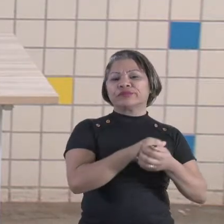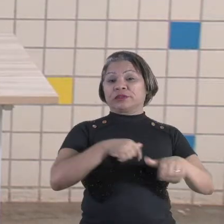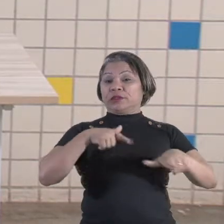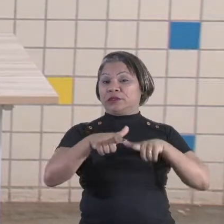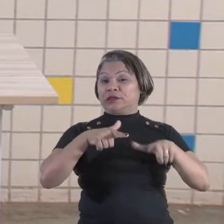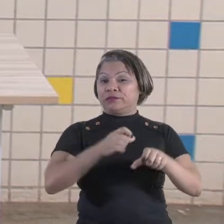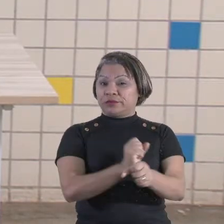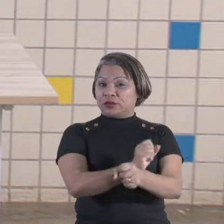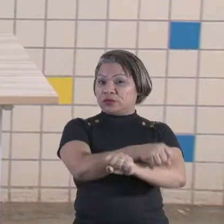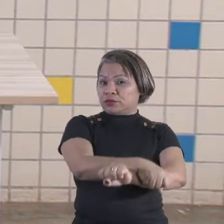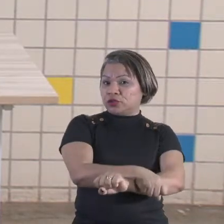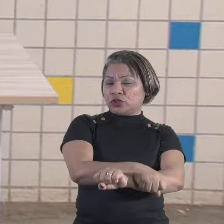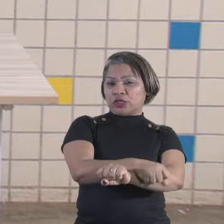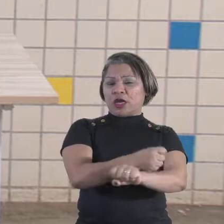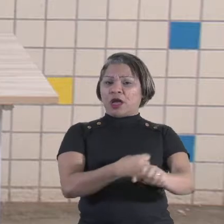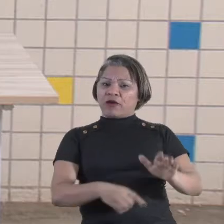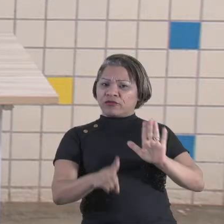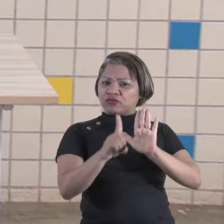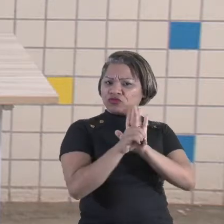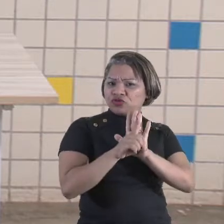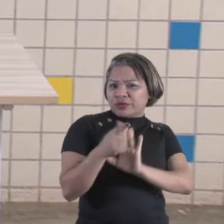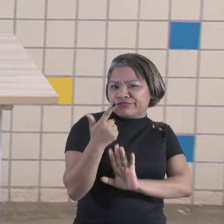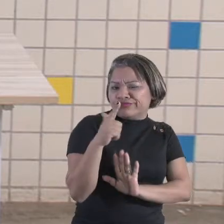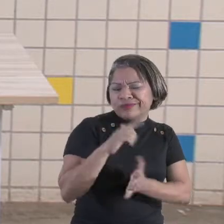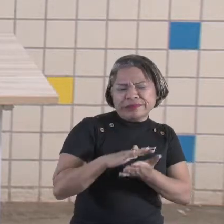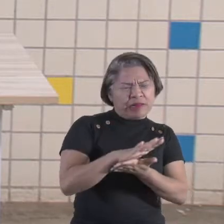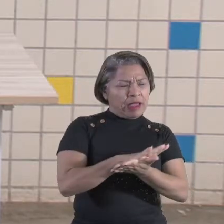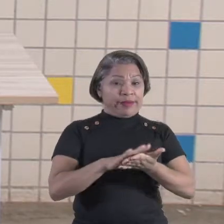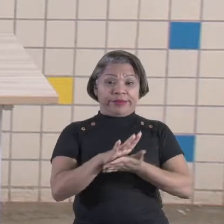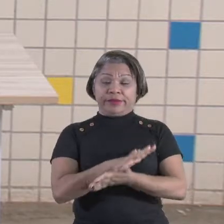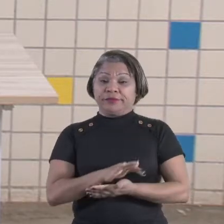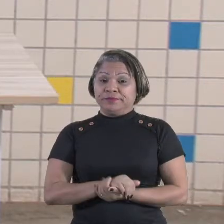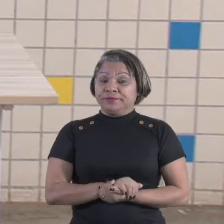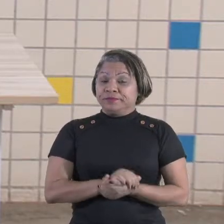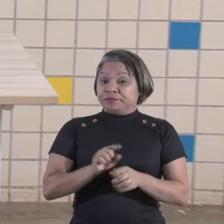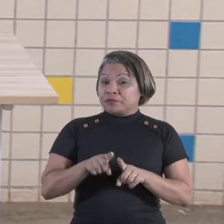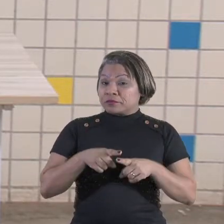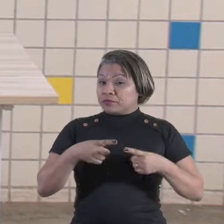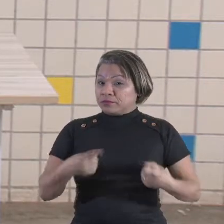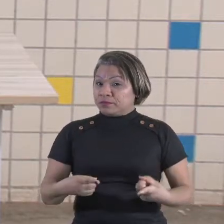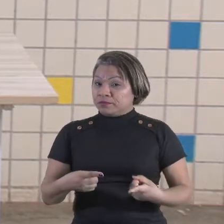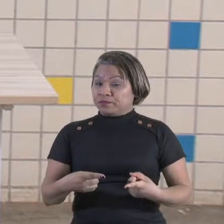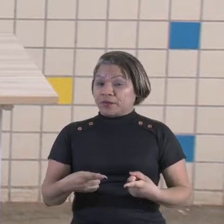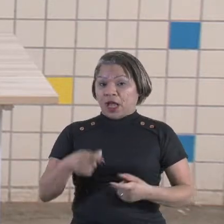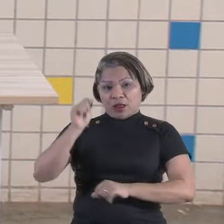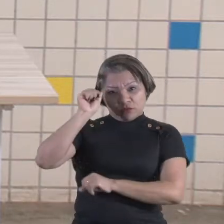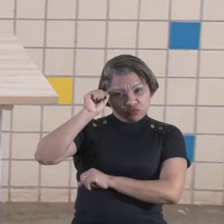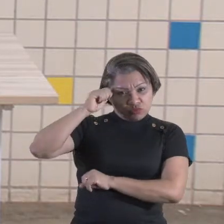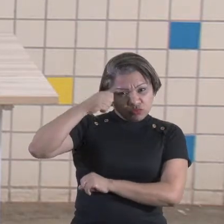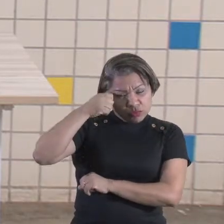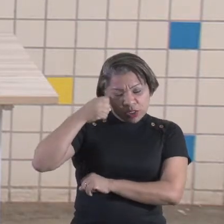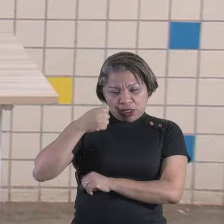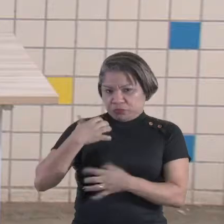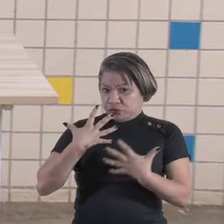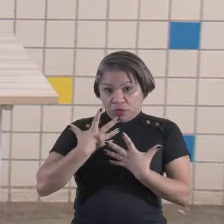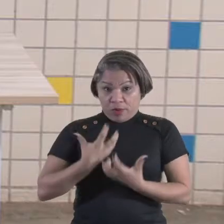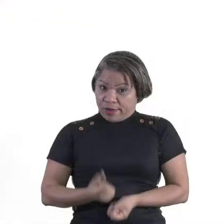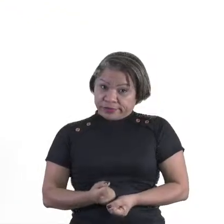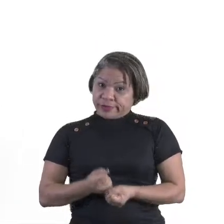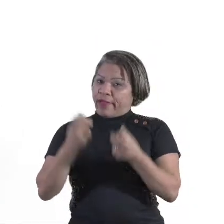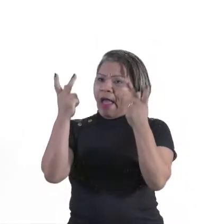sem ter direito algum. Entretanto, os africanos não aceitavam pacificamente a